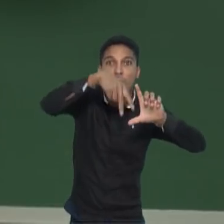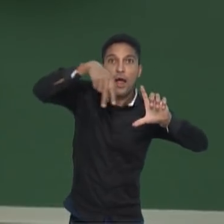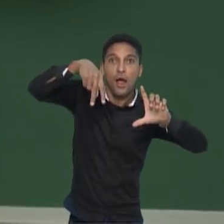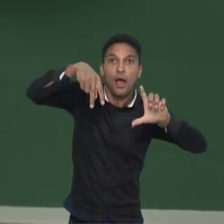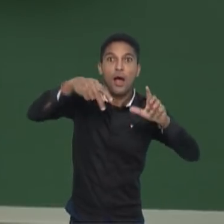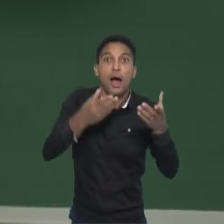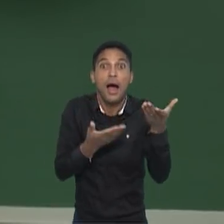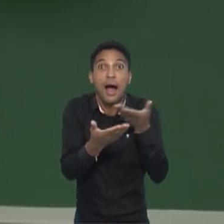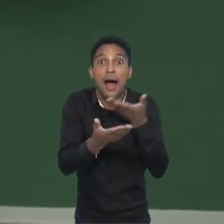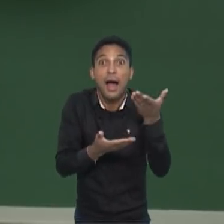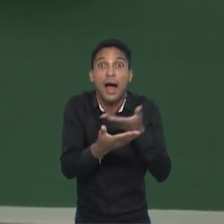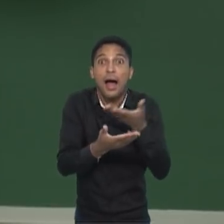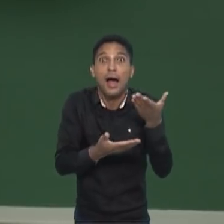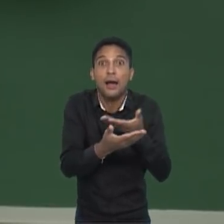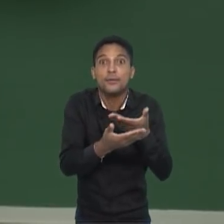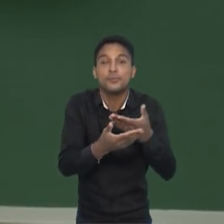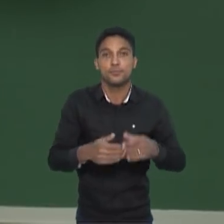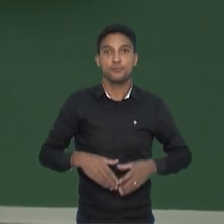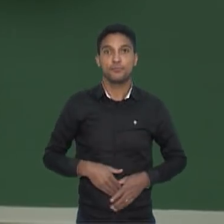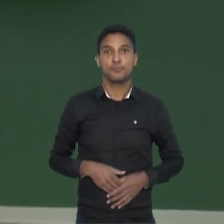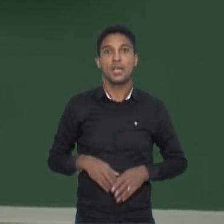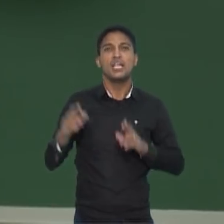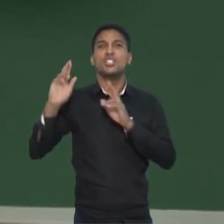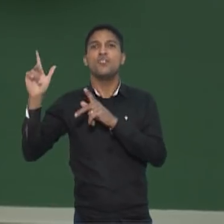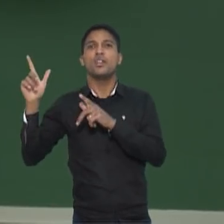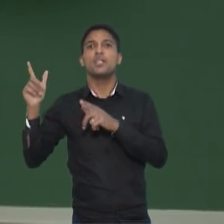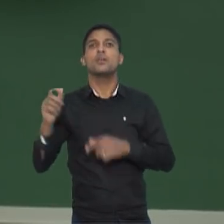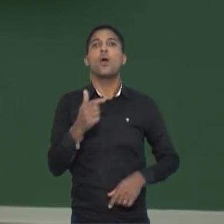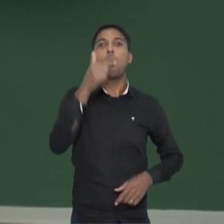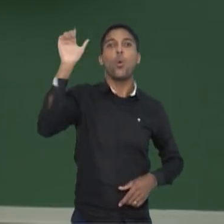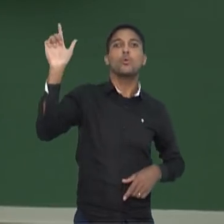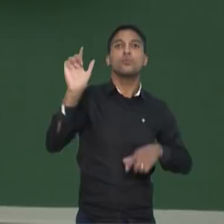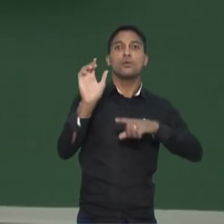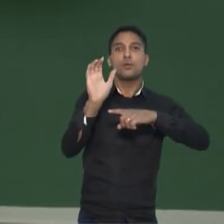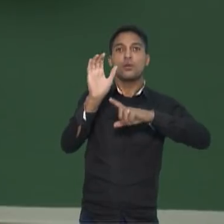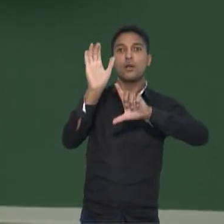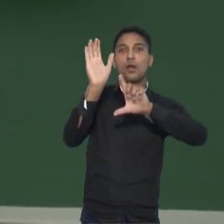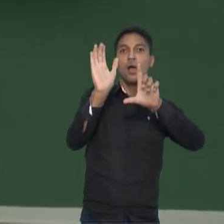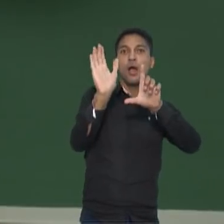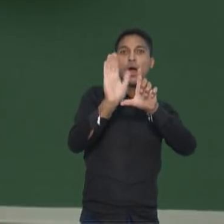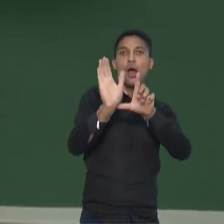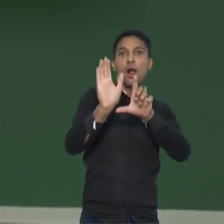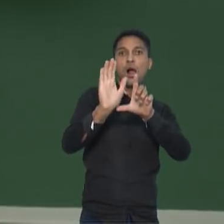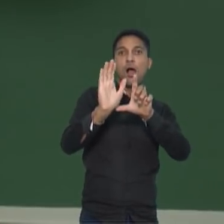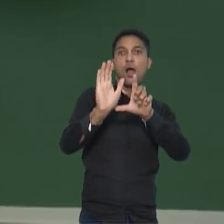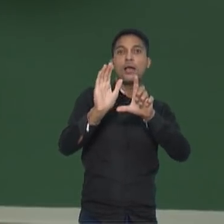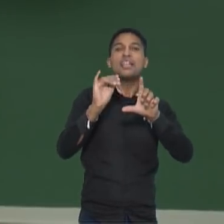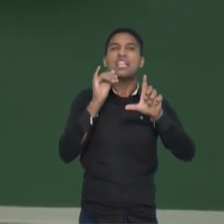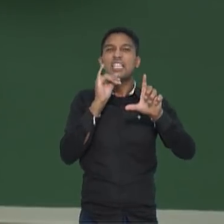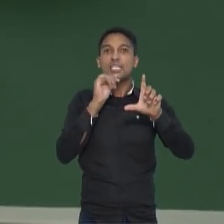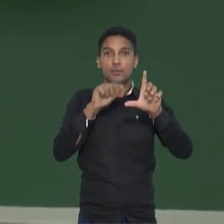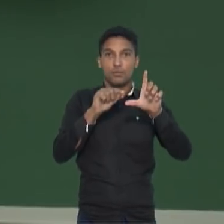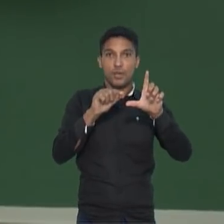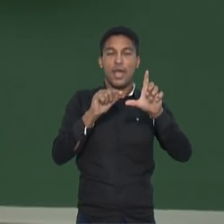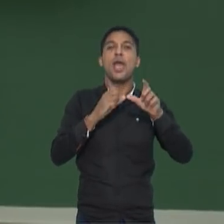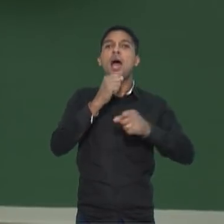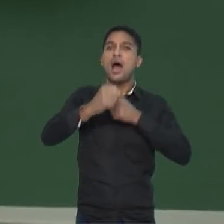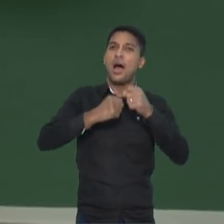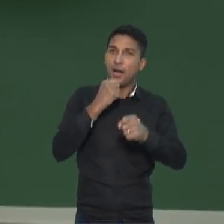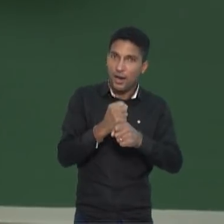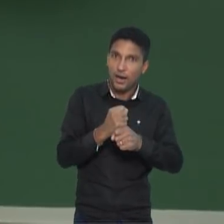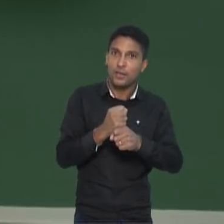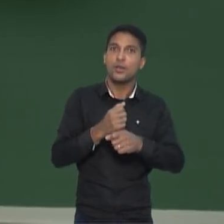continuidade, você pode ficar anos acompanhando aqueles personagens. E isso cria condições para que se desenvolva melhor aquela narrativa, ganhe